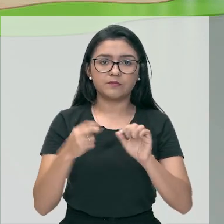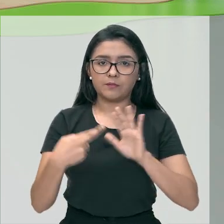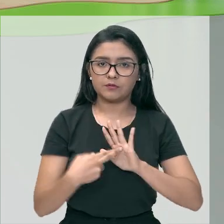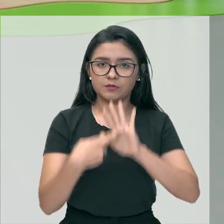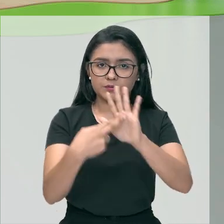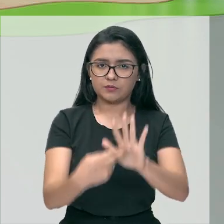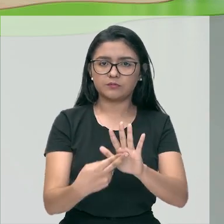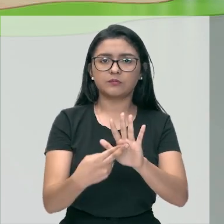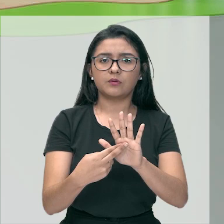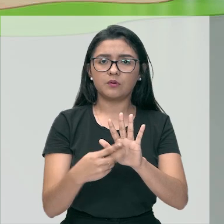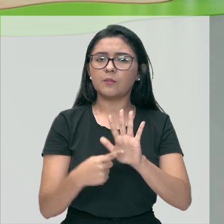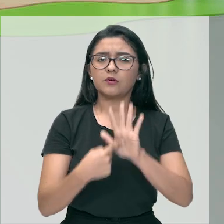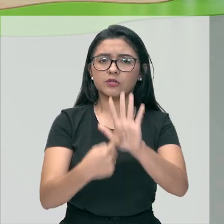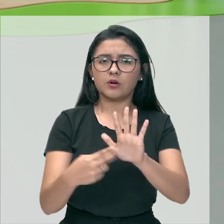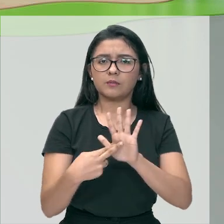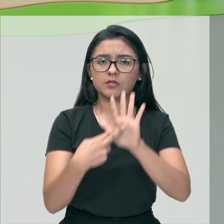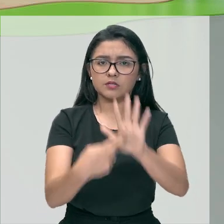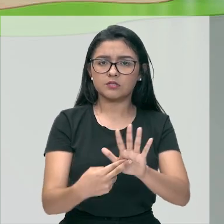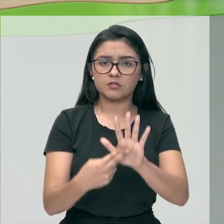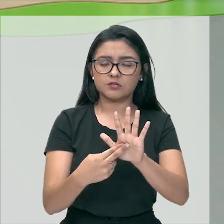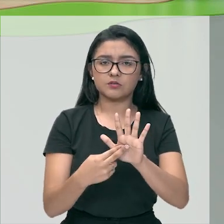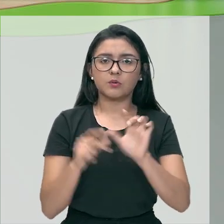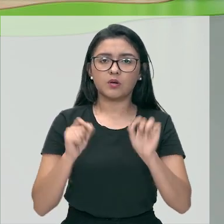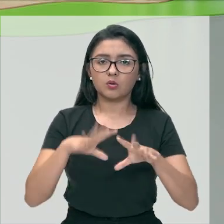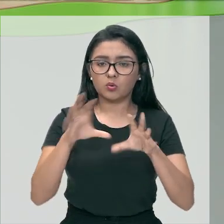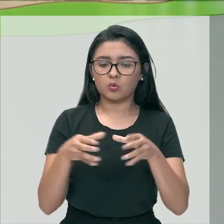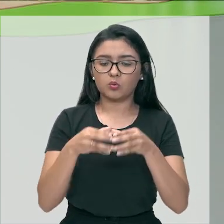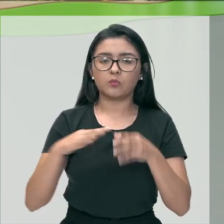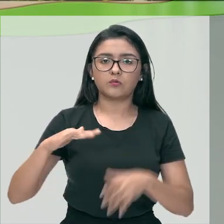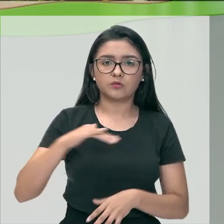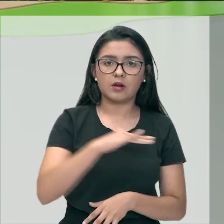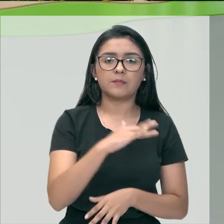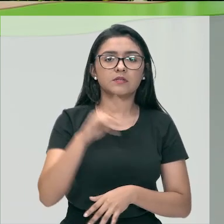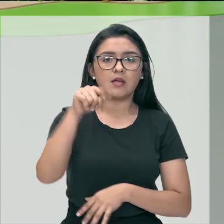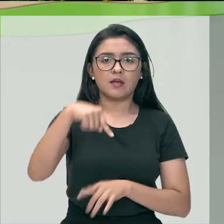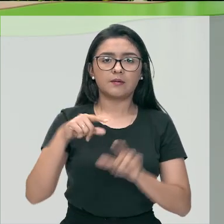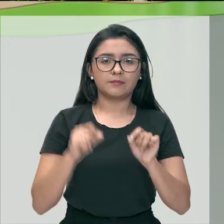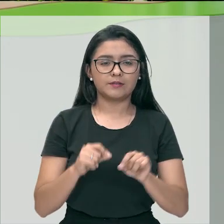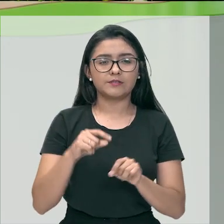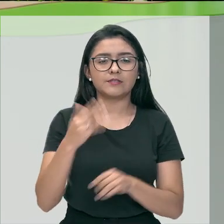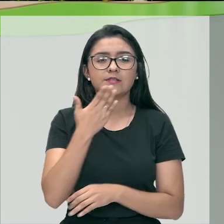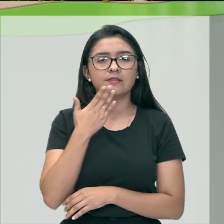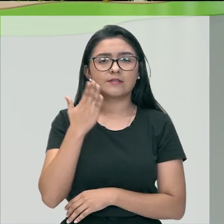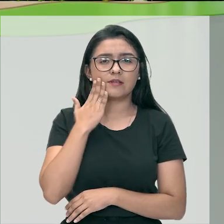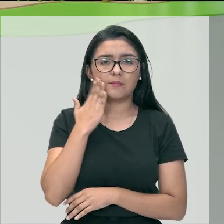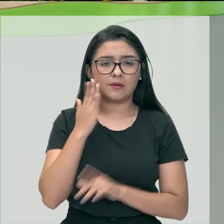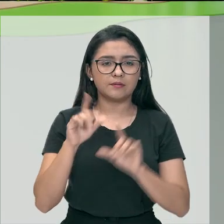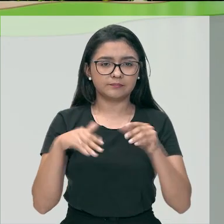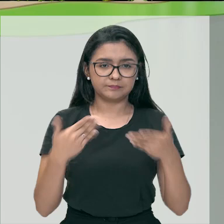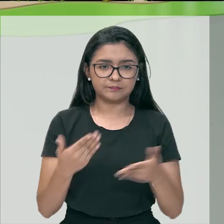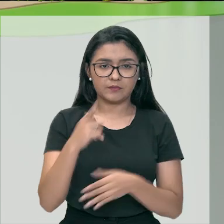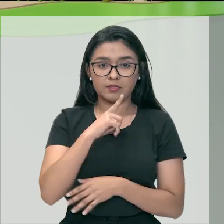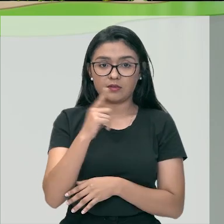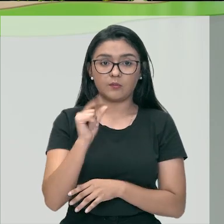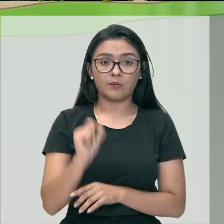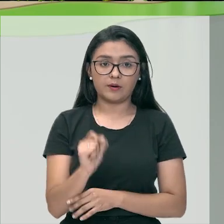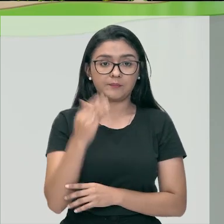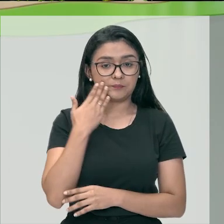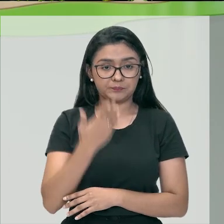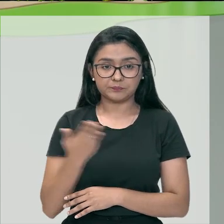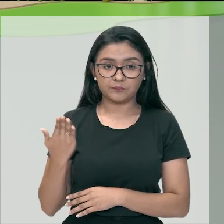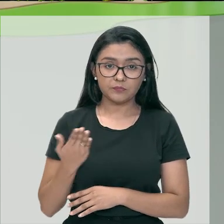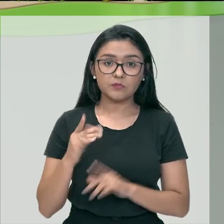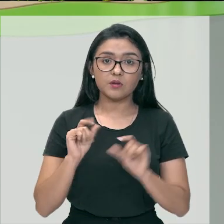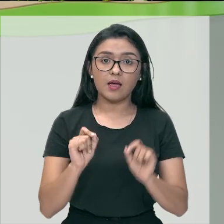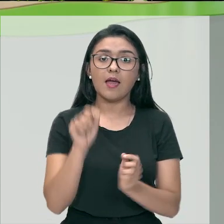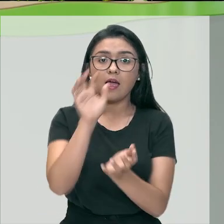aí um representante, né, um indivíduo representante do grupo dos répteis, para a gente já ir reconhecendo ali. Nós temos um